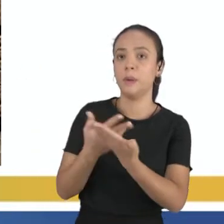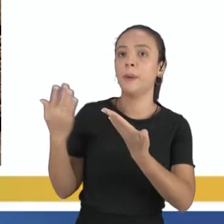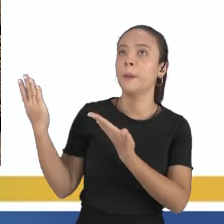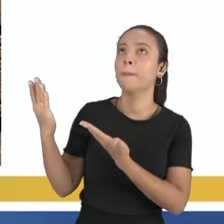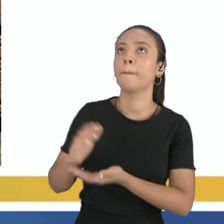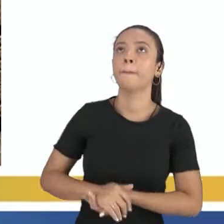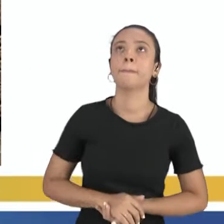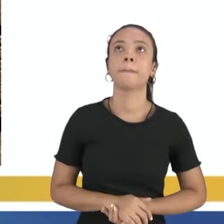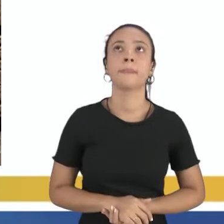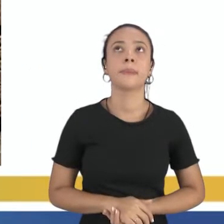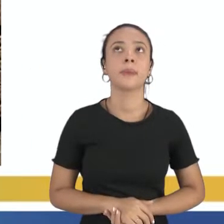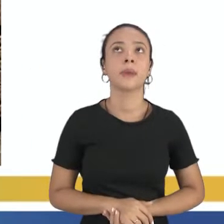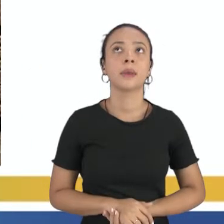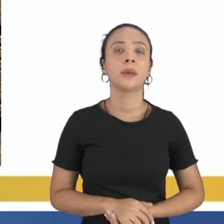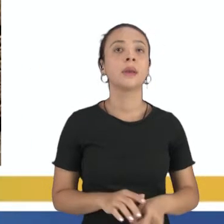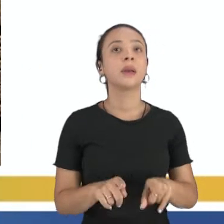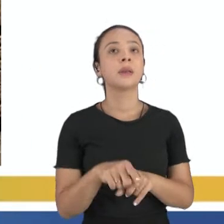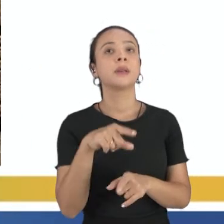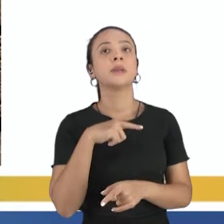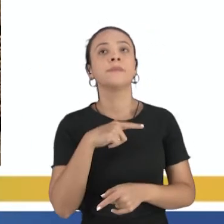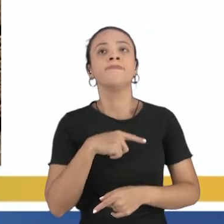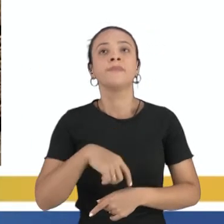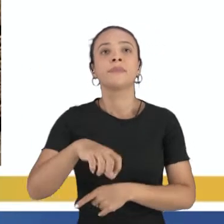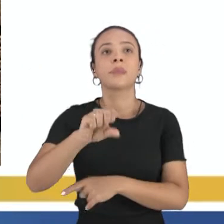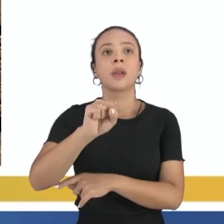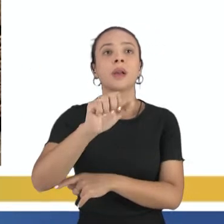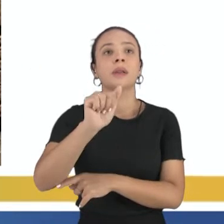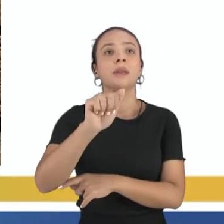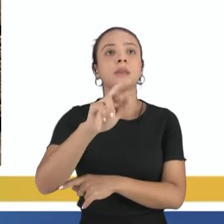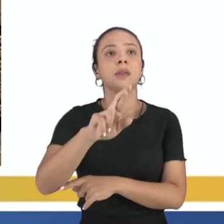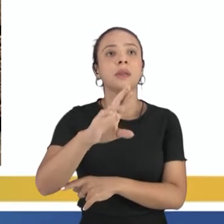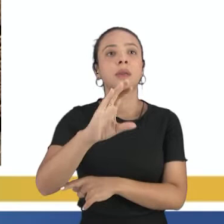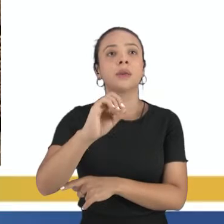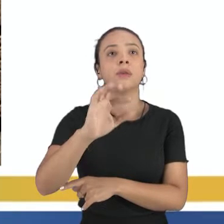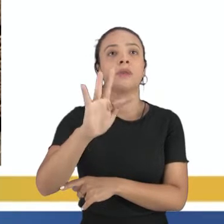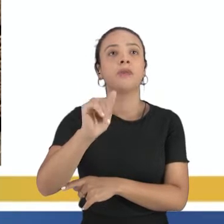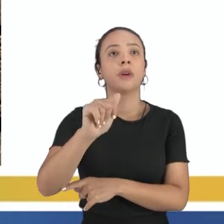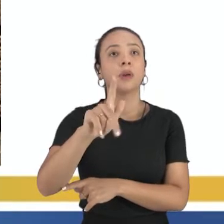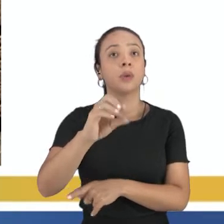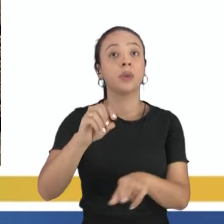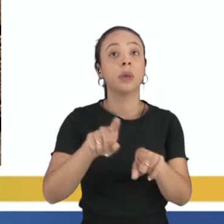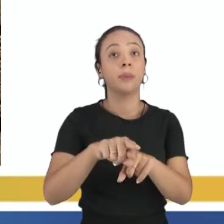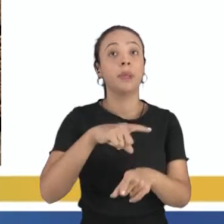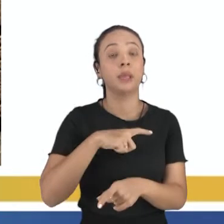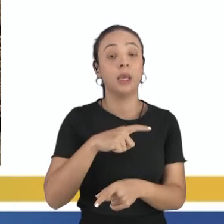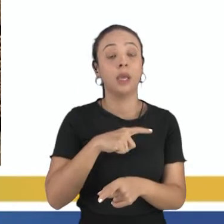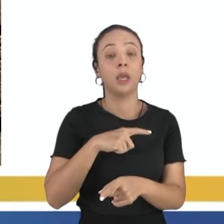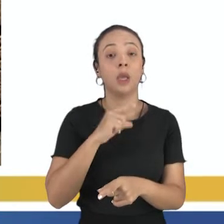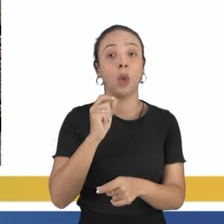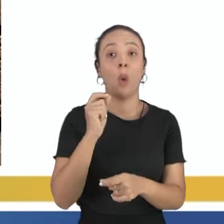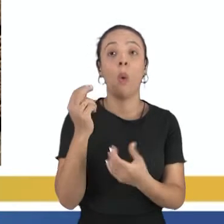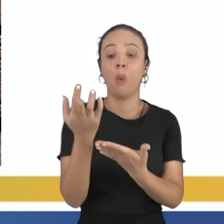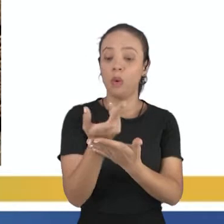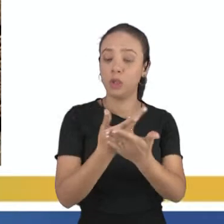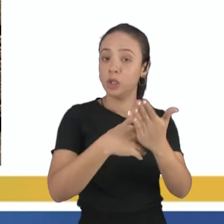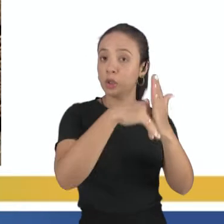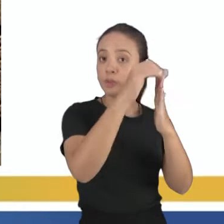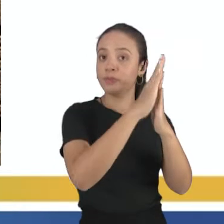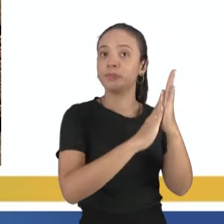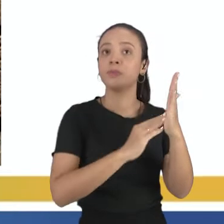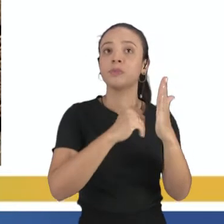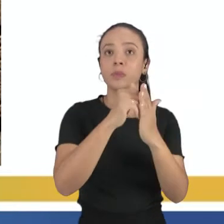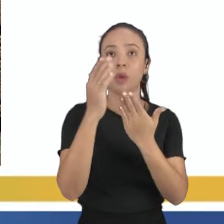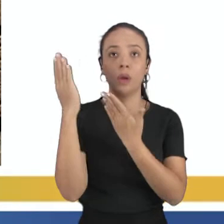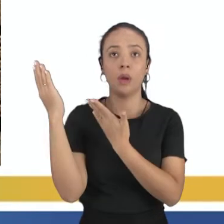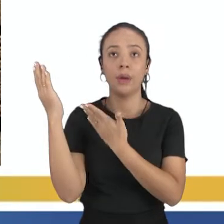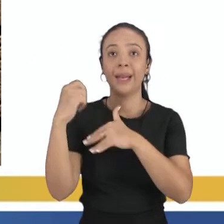para vocês. Uma delas é o sarcófago e a outra é uma pintura que traz também aí para nós a lei